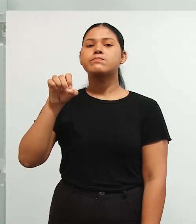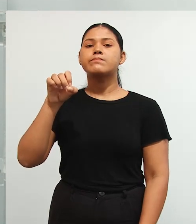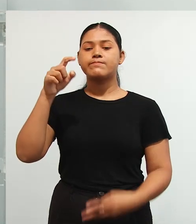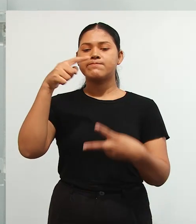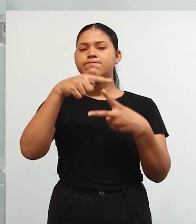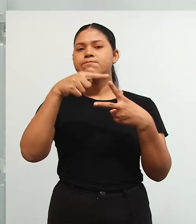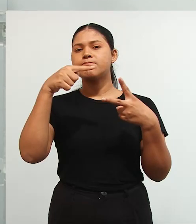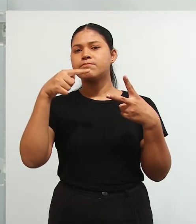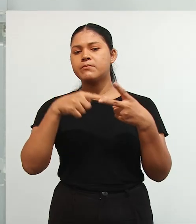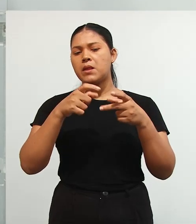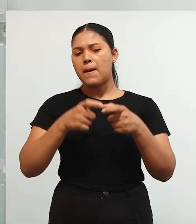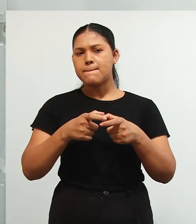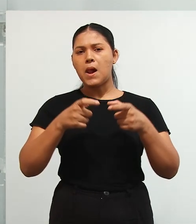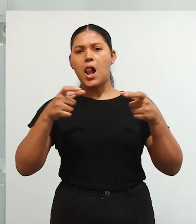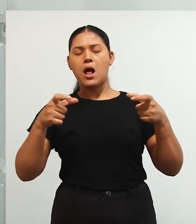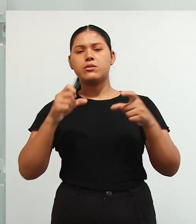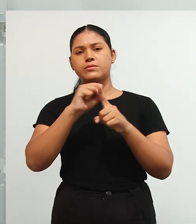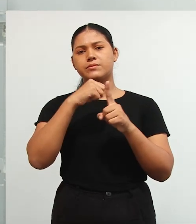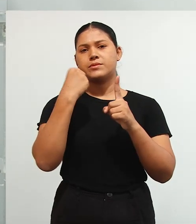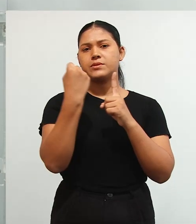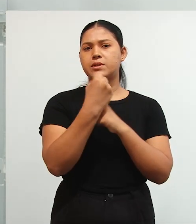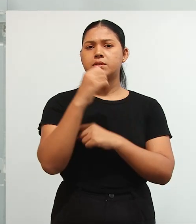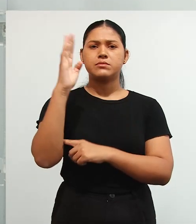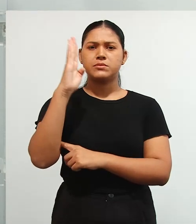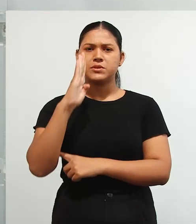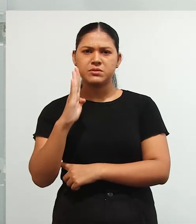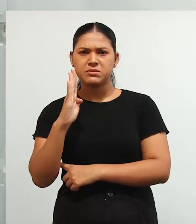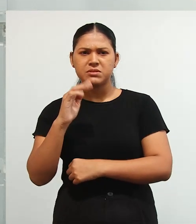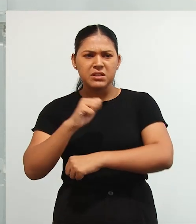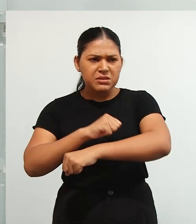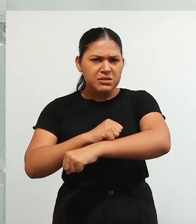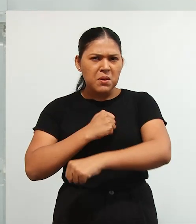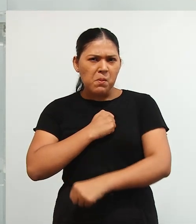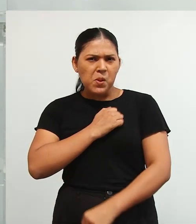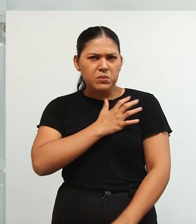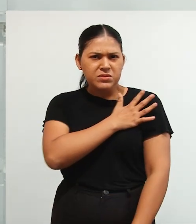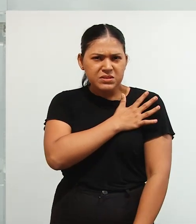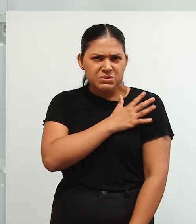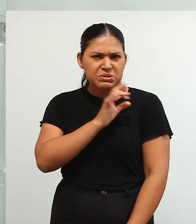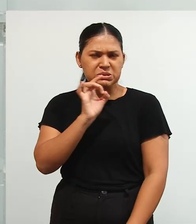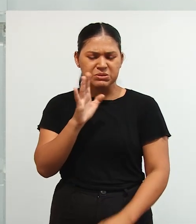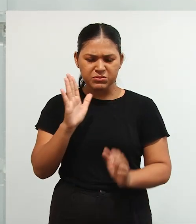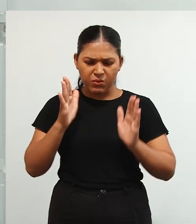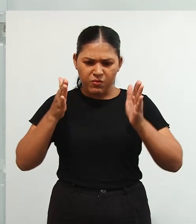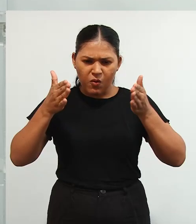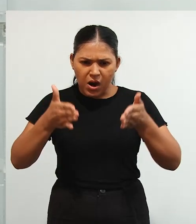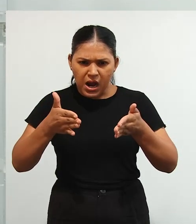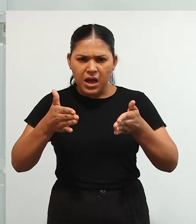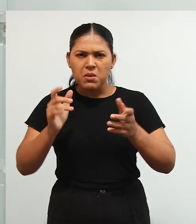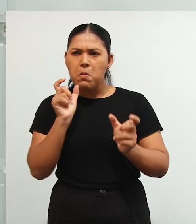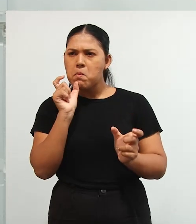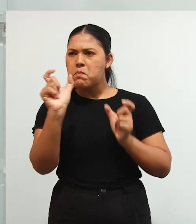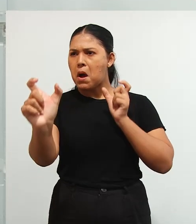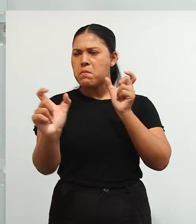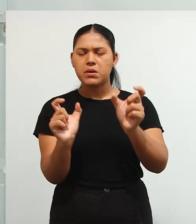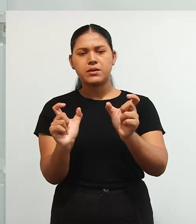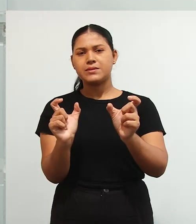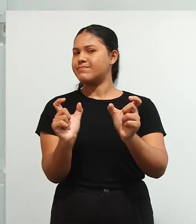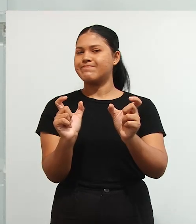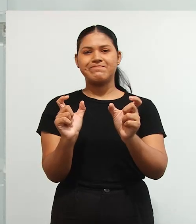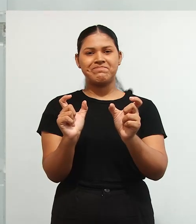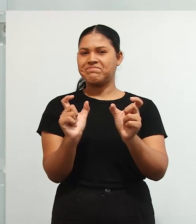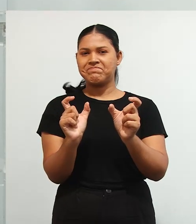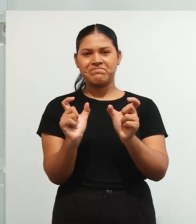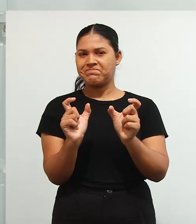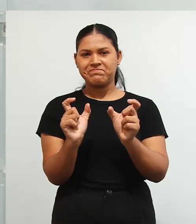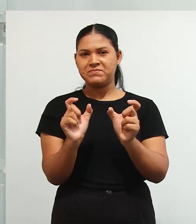não está exclusivamente ou apenas quando esses corpos são abordados, né? Pelos